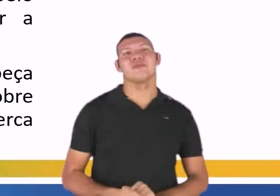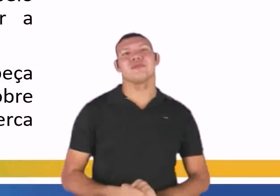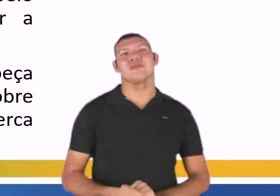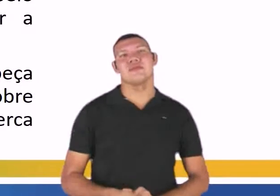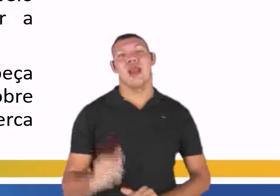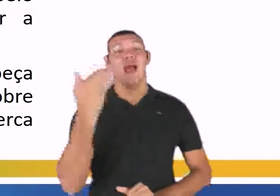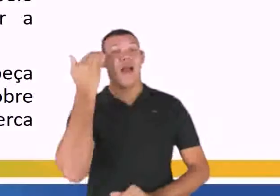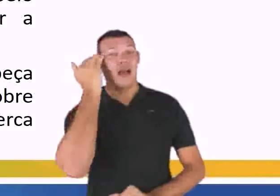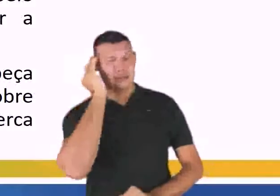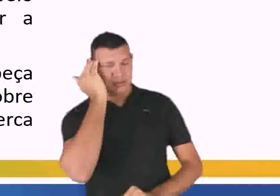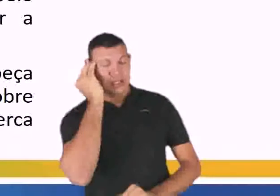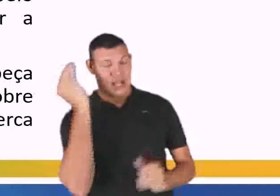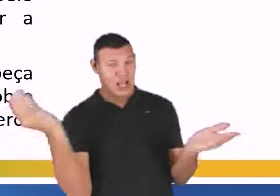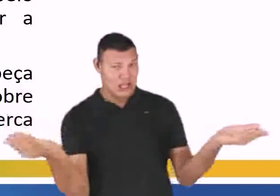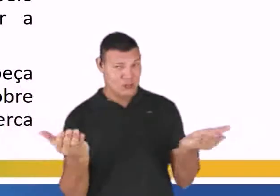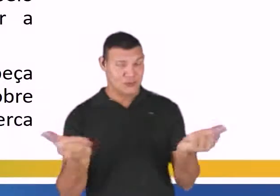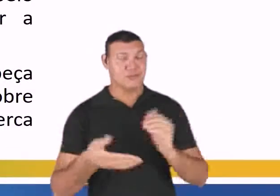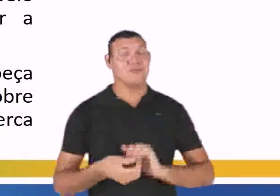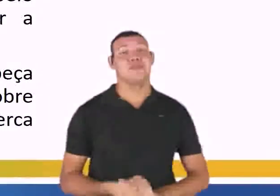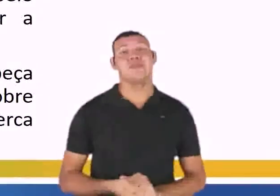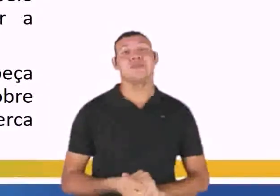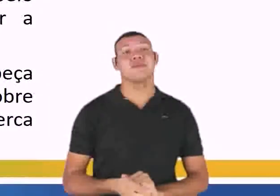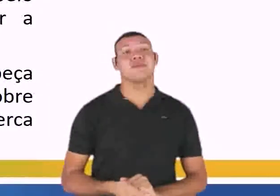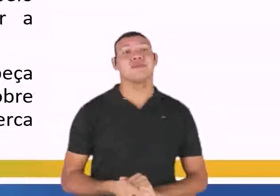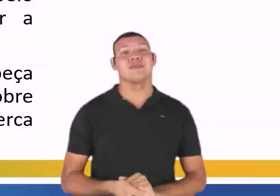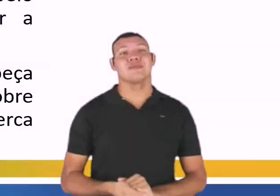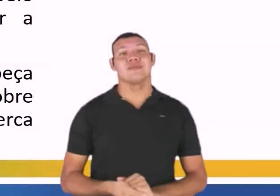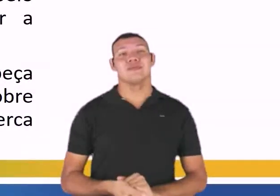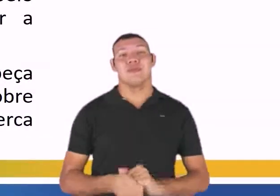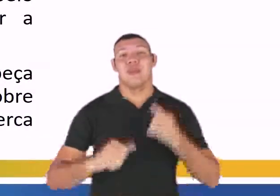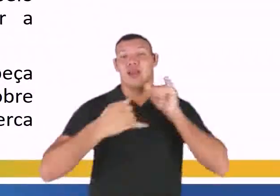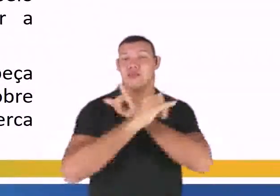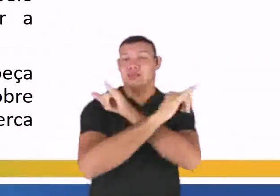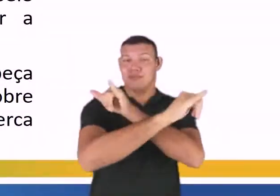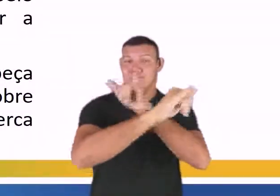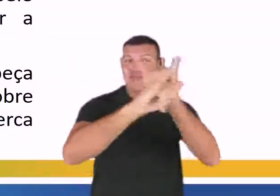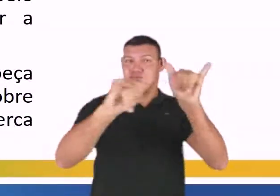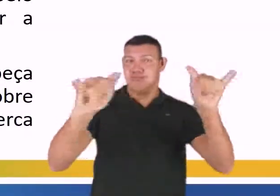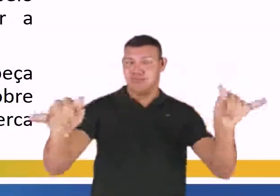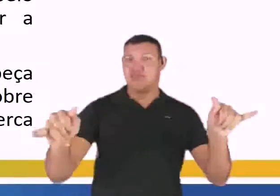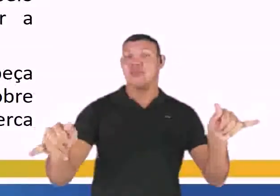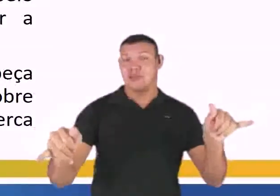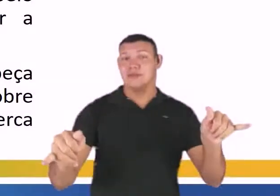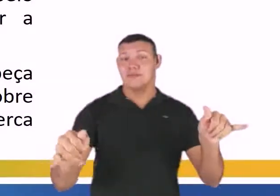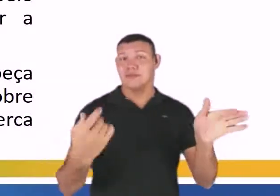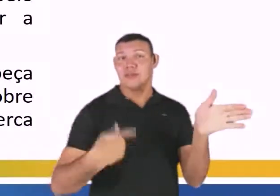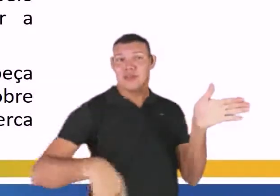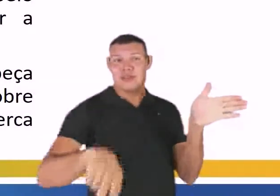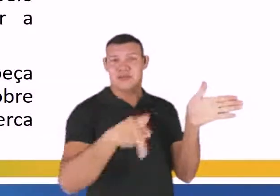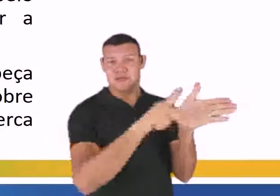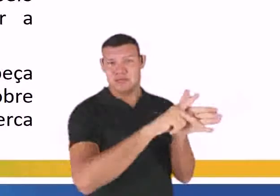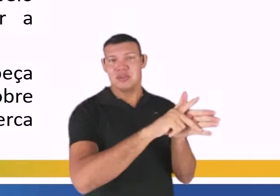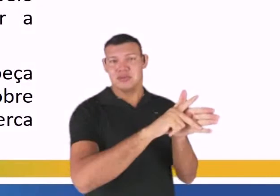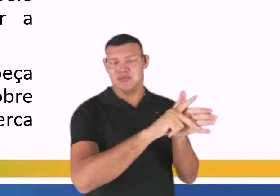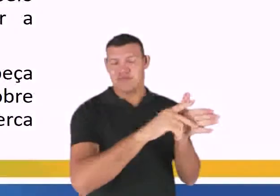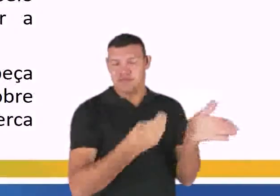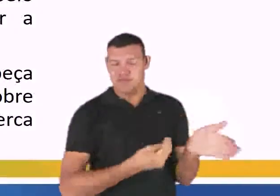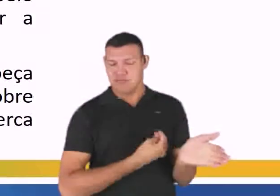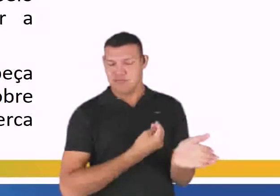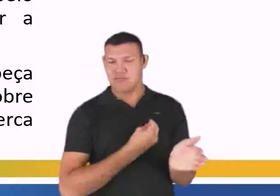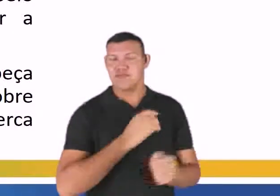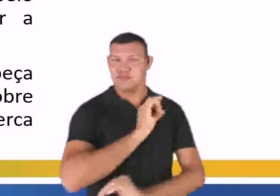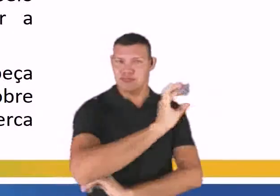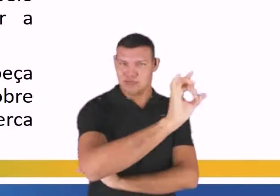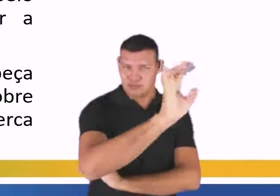um pouco mais sobre esse gênero textual. A publicidade faz parte da vida de todo mundo, nós